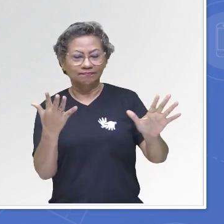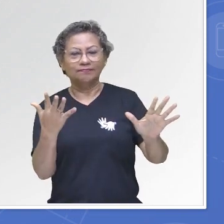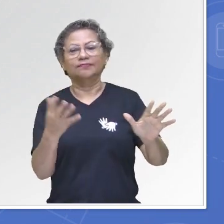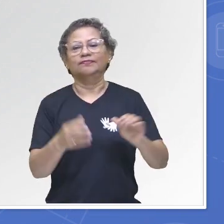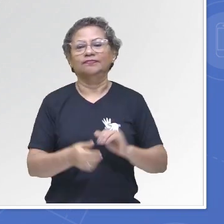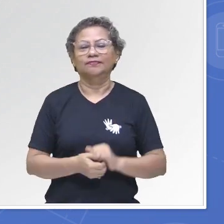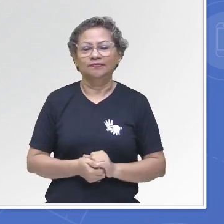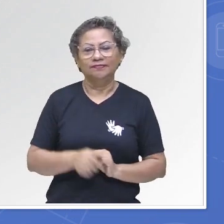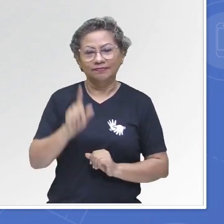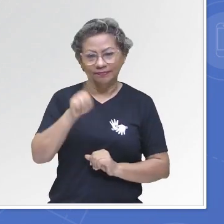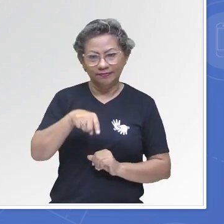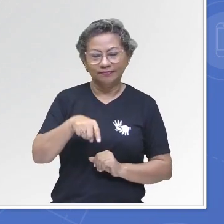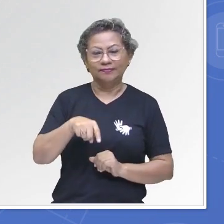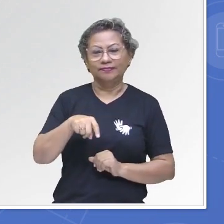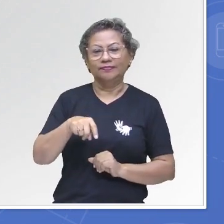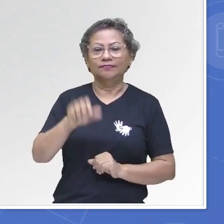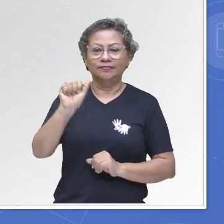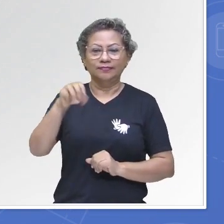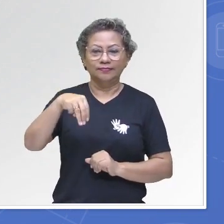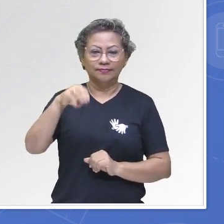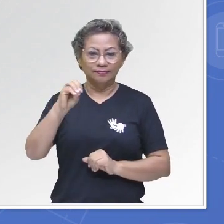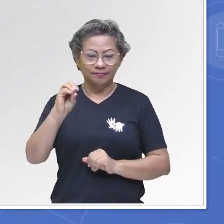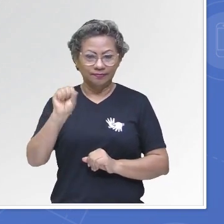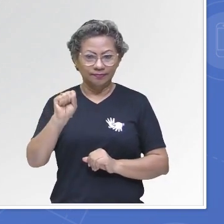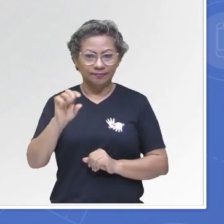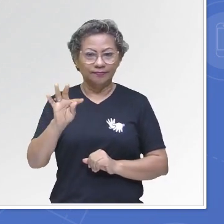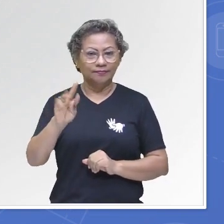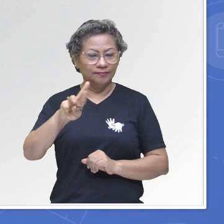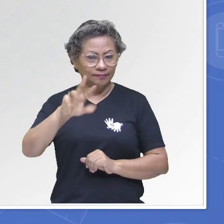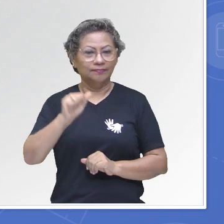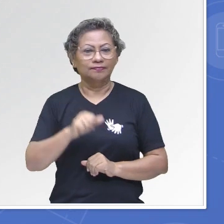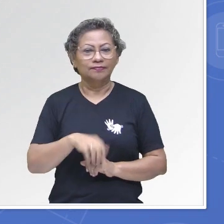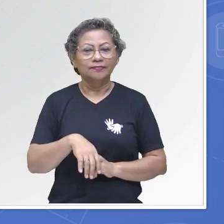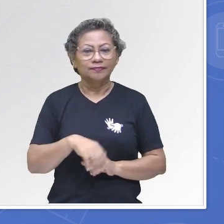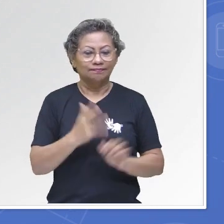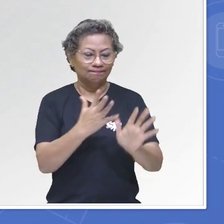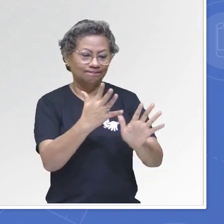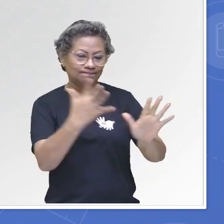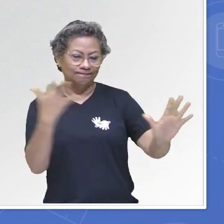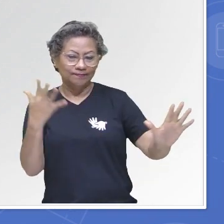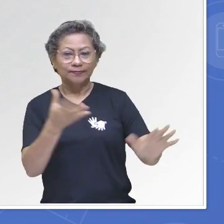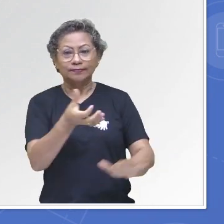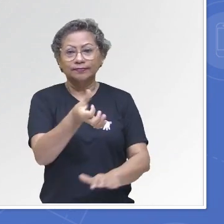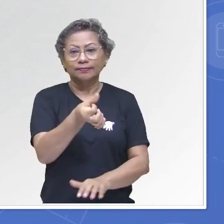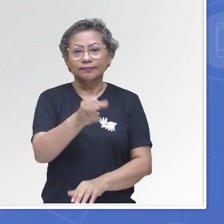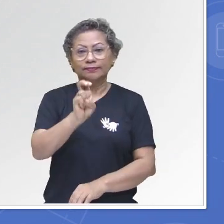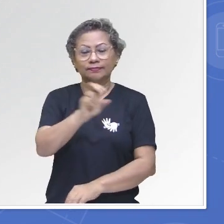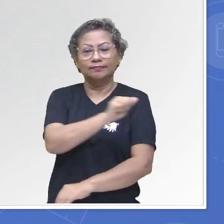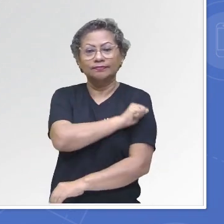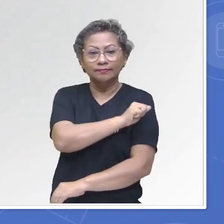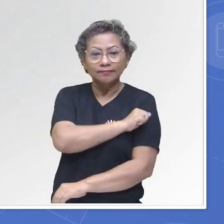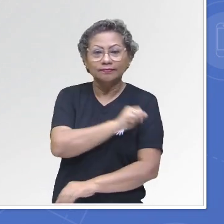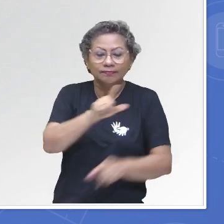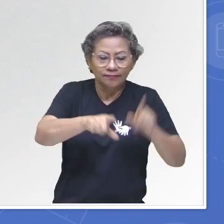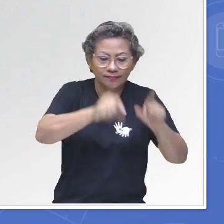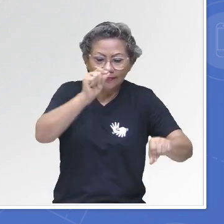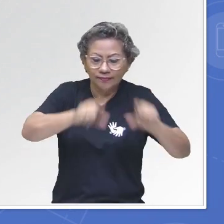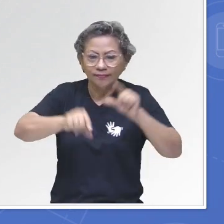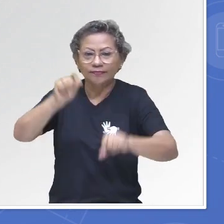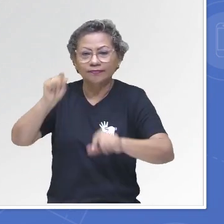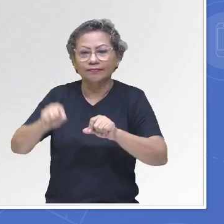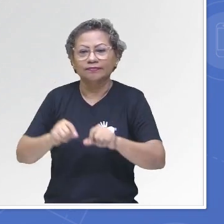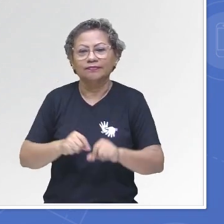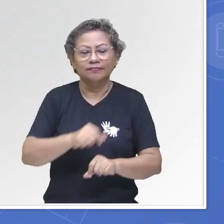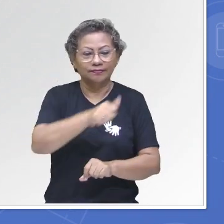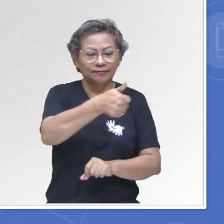Então, nesse caso aí, que nós temos uma fila de 65 alunos, para obter as 5 amostras, sempre vai ser de 10